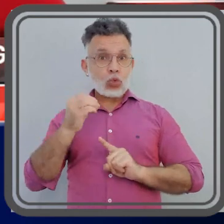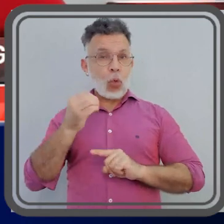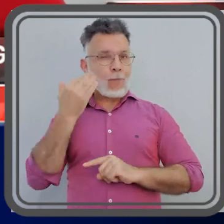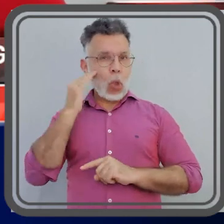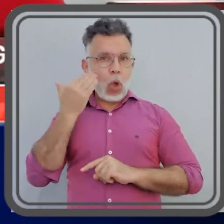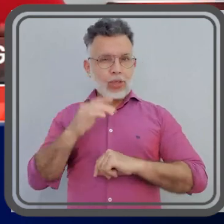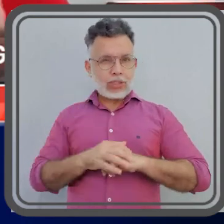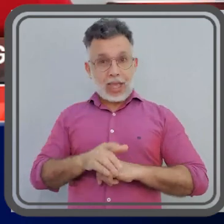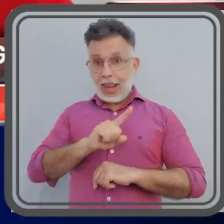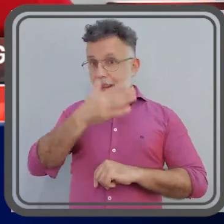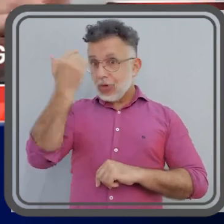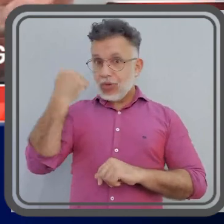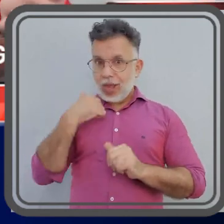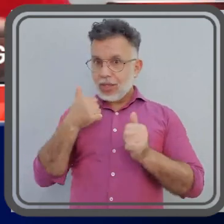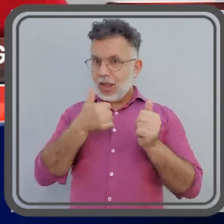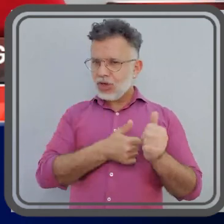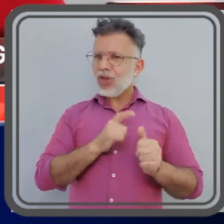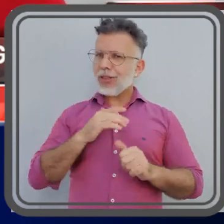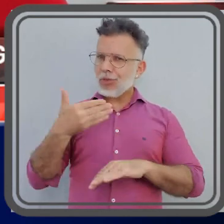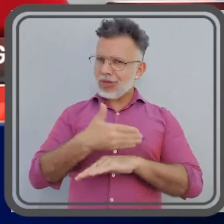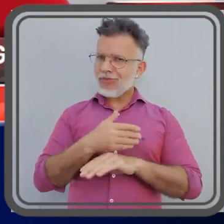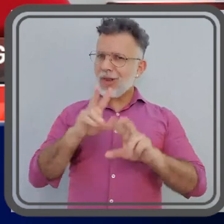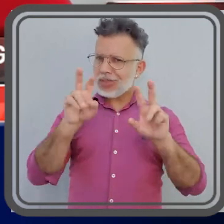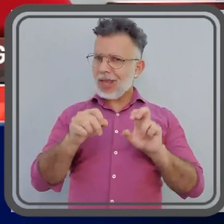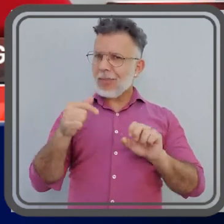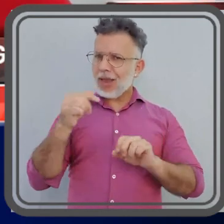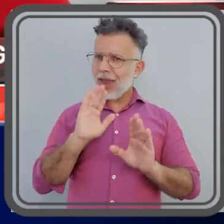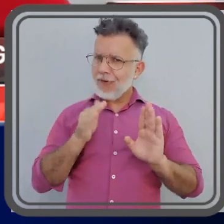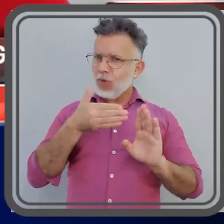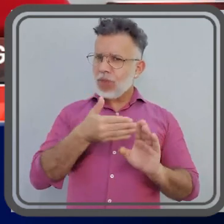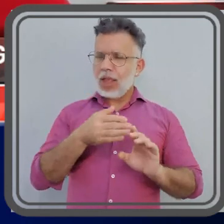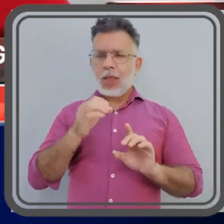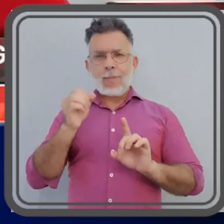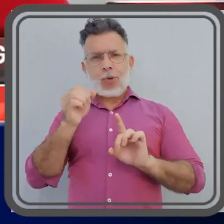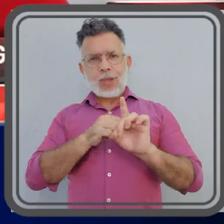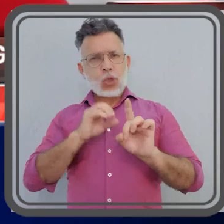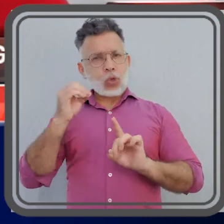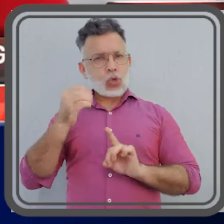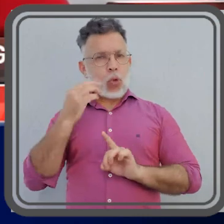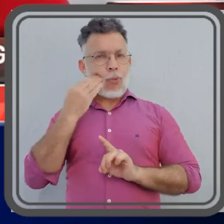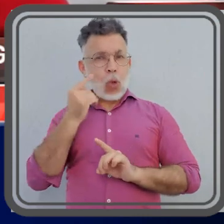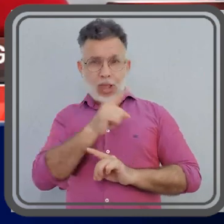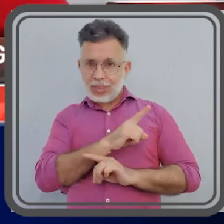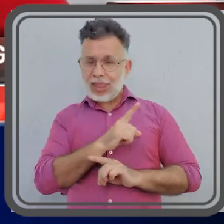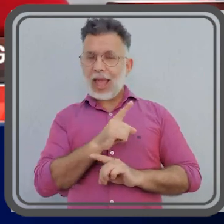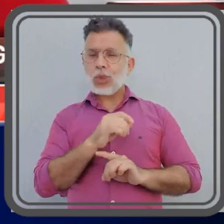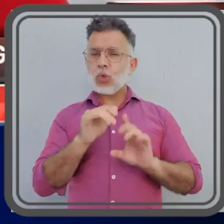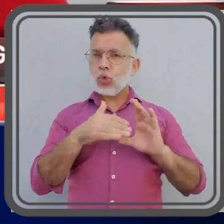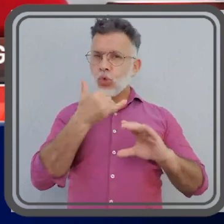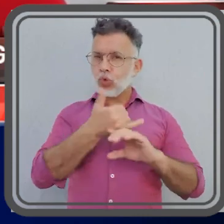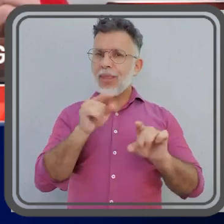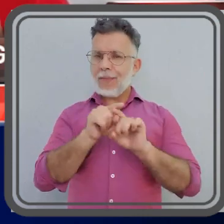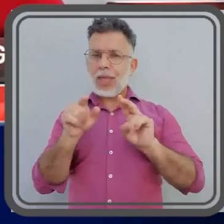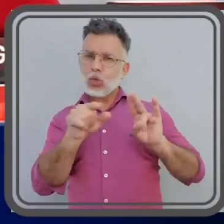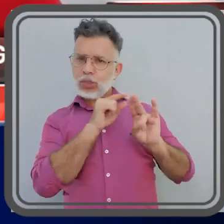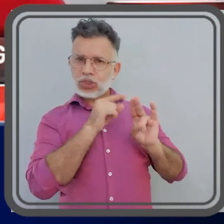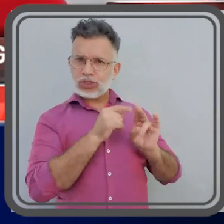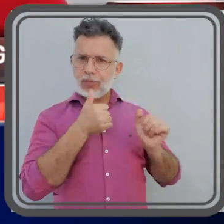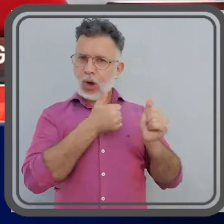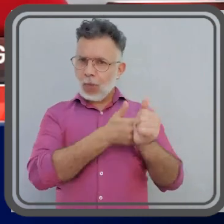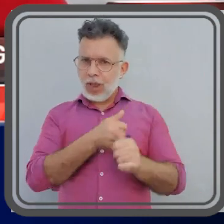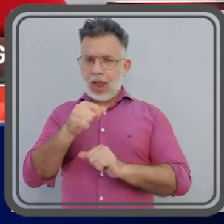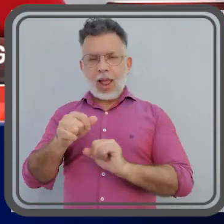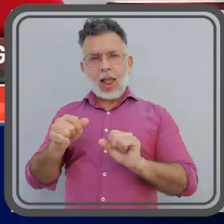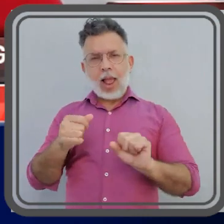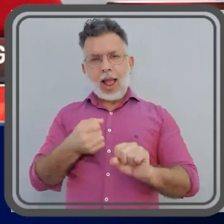Não esqueça de ver, a gente já trouxe vários temas aqui voltados ao Outubro Rosa. Está lá disponível tanto no YouTube quanto no LinkedIn. Para você que acompanhar a live